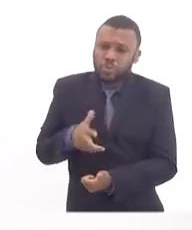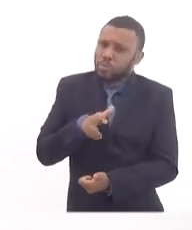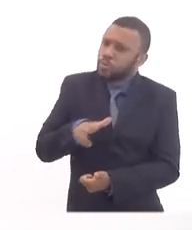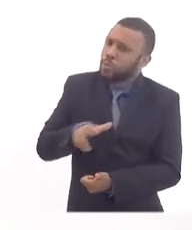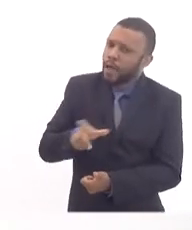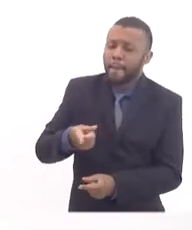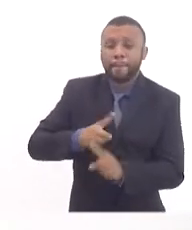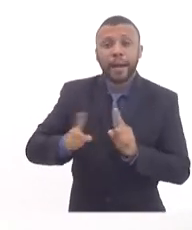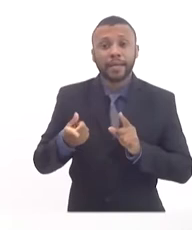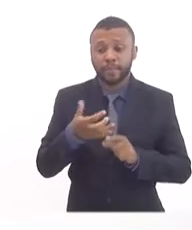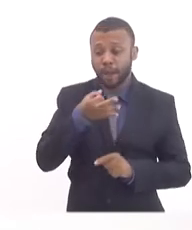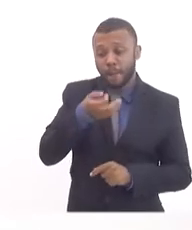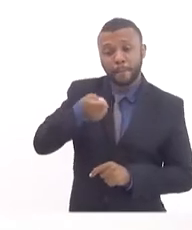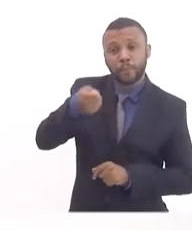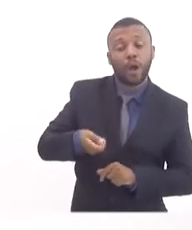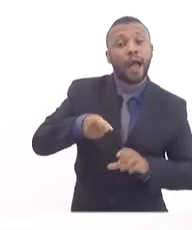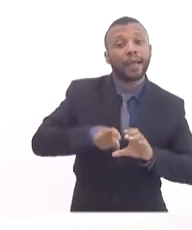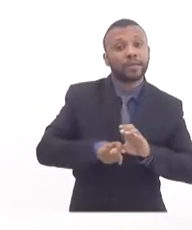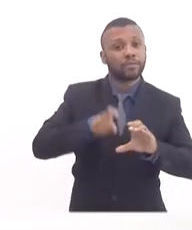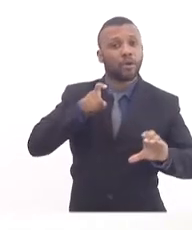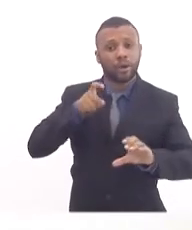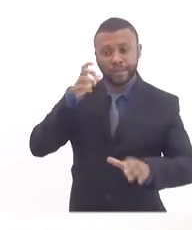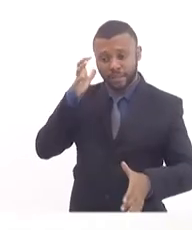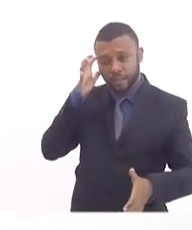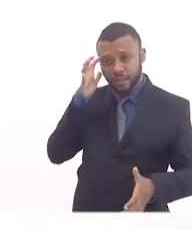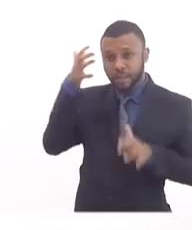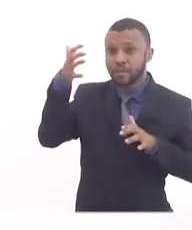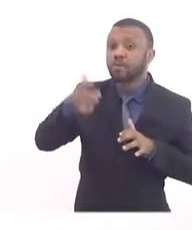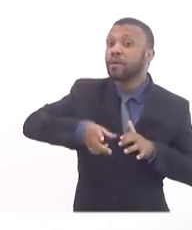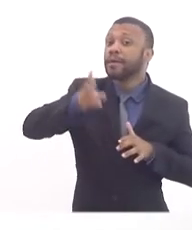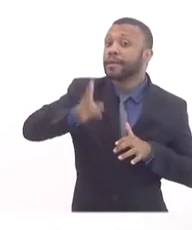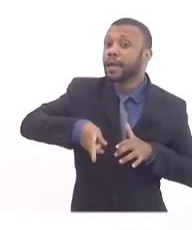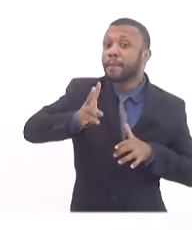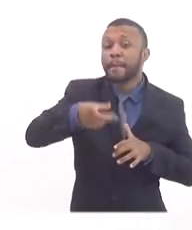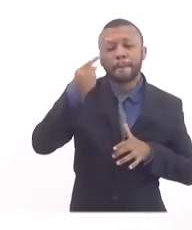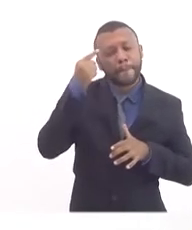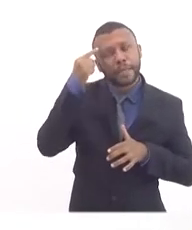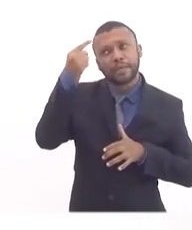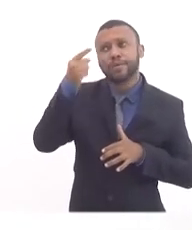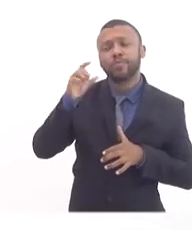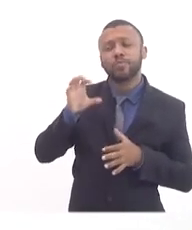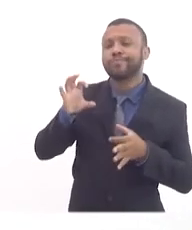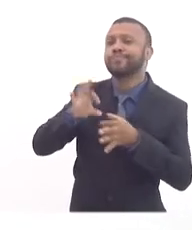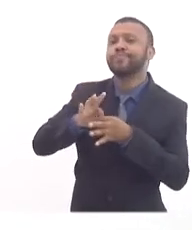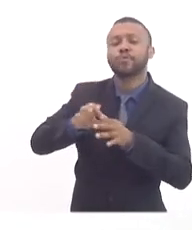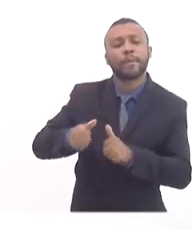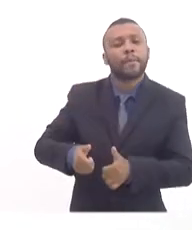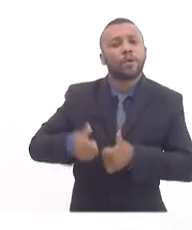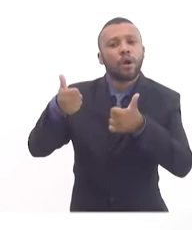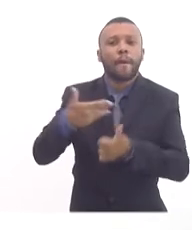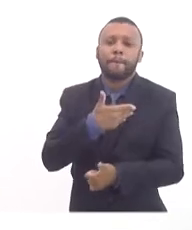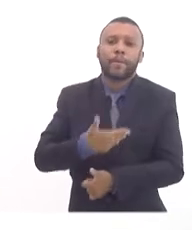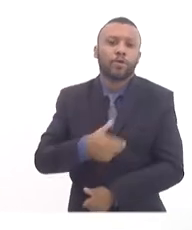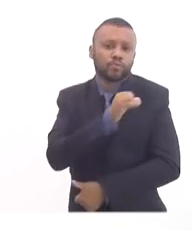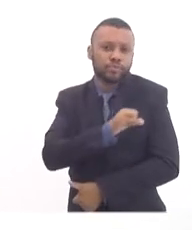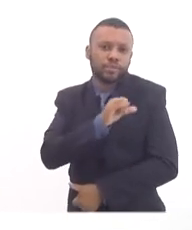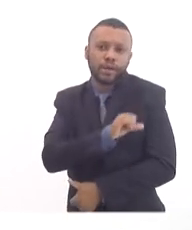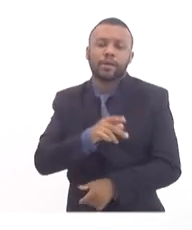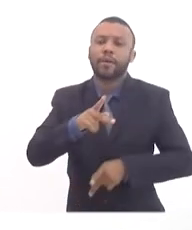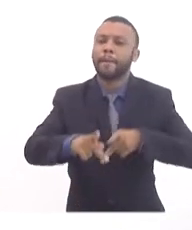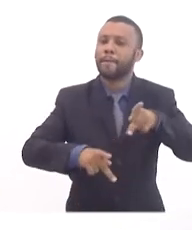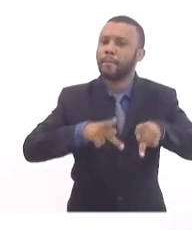postura independente e decido sempre pensando no que é melhor para o Estado do Rio de Janeiro para o povo Fluminense